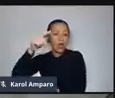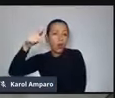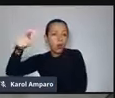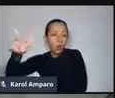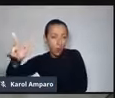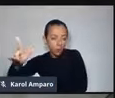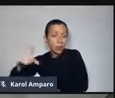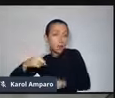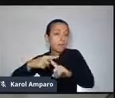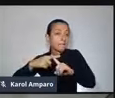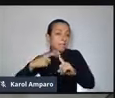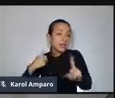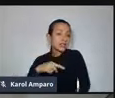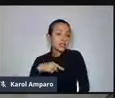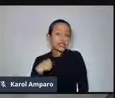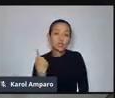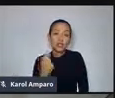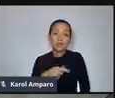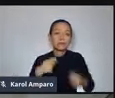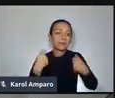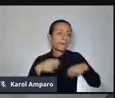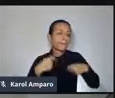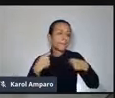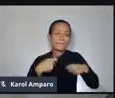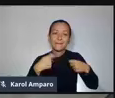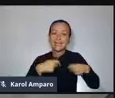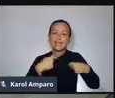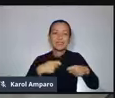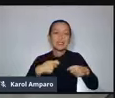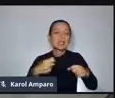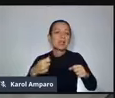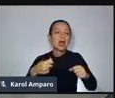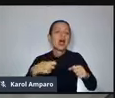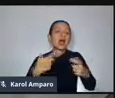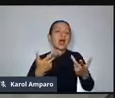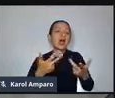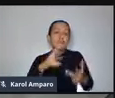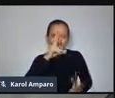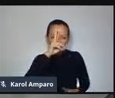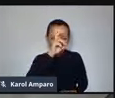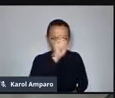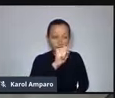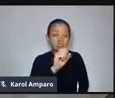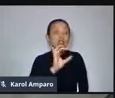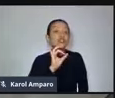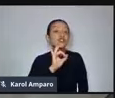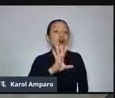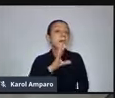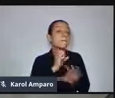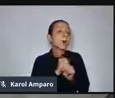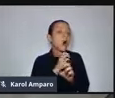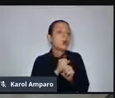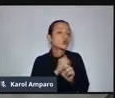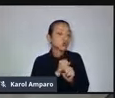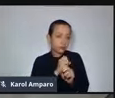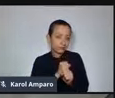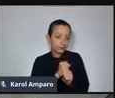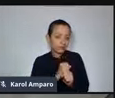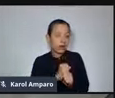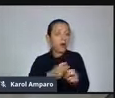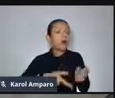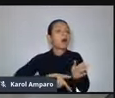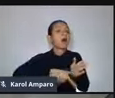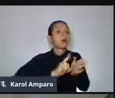não precisamos do nocaute. Nós precisamos pontuar. E para pontuar, eu tenho que lembrar que